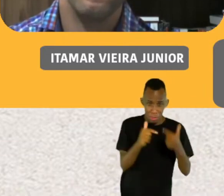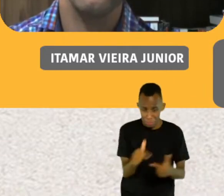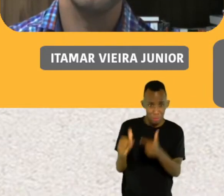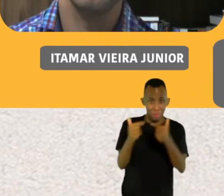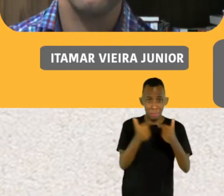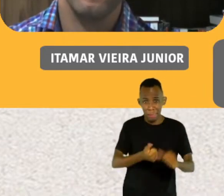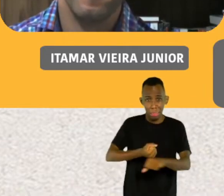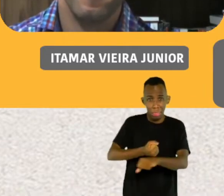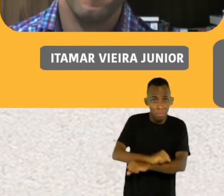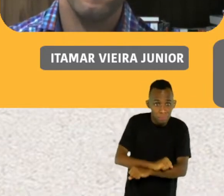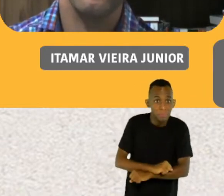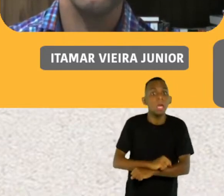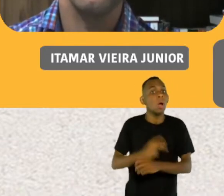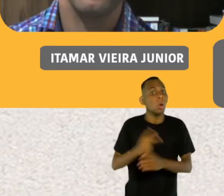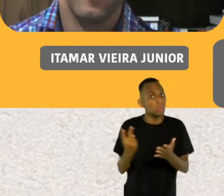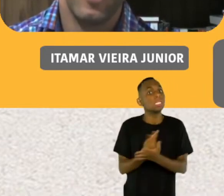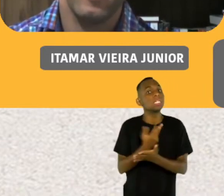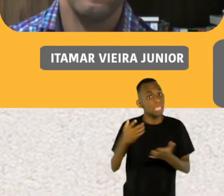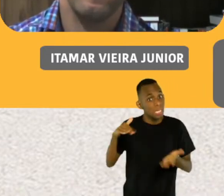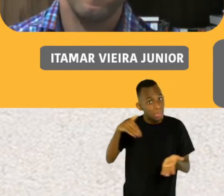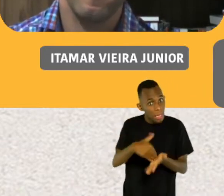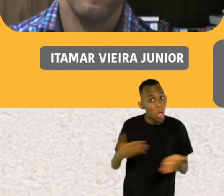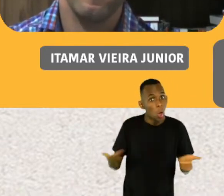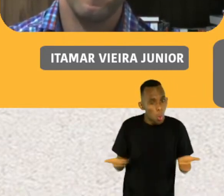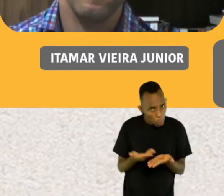construção atemporal, não é?